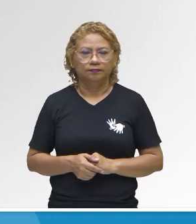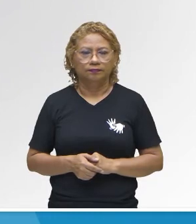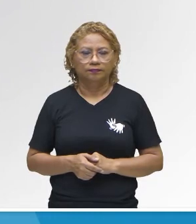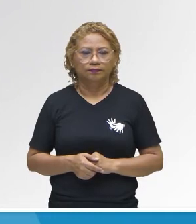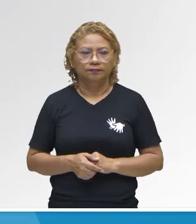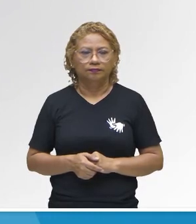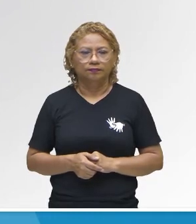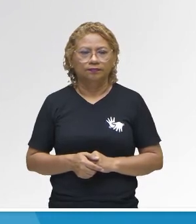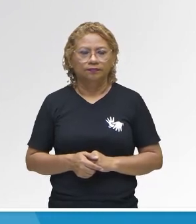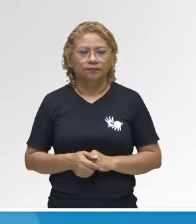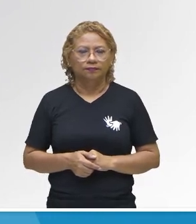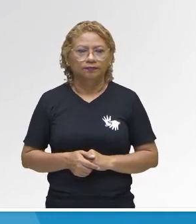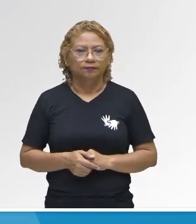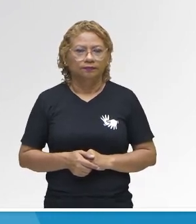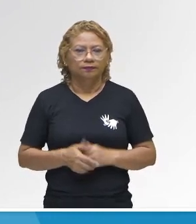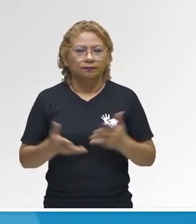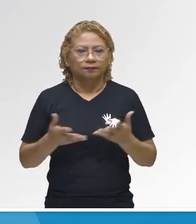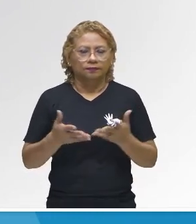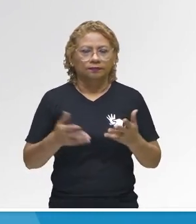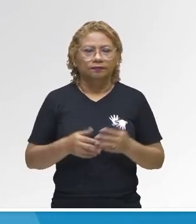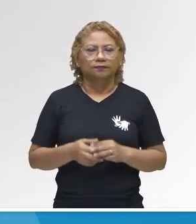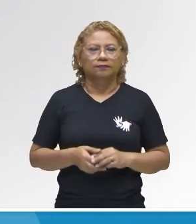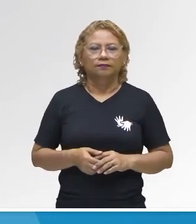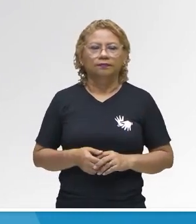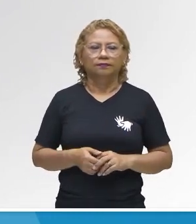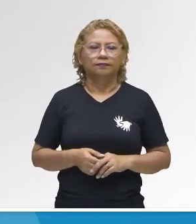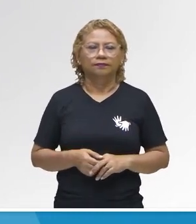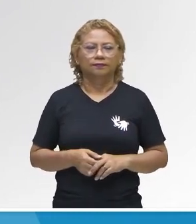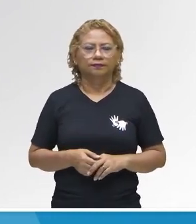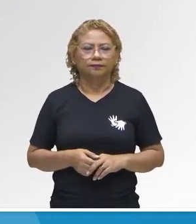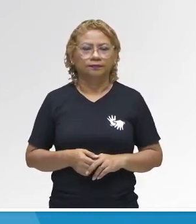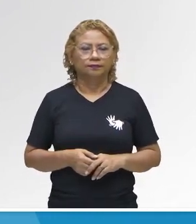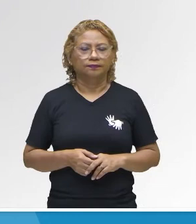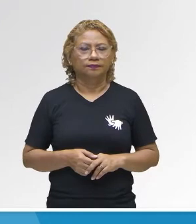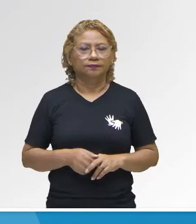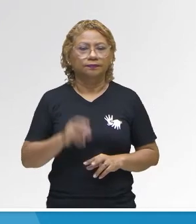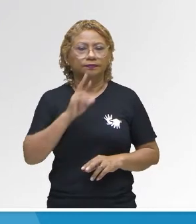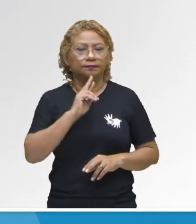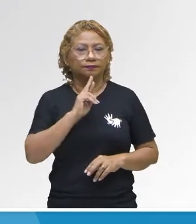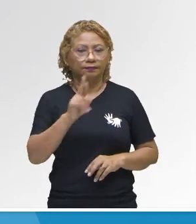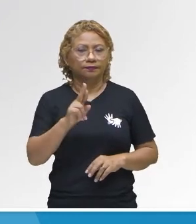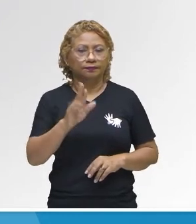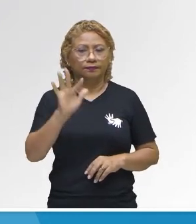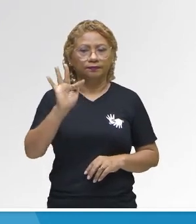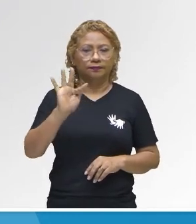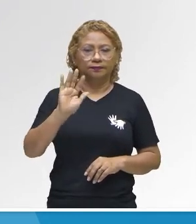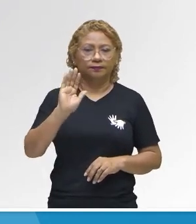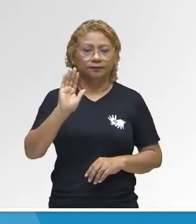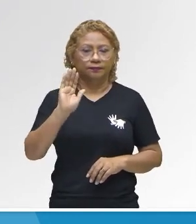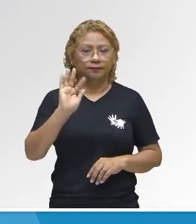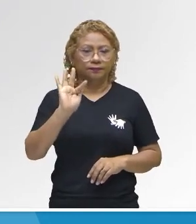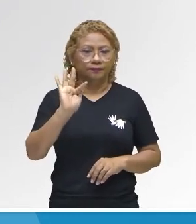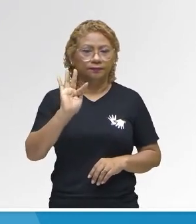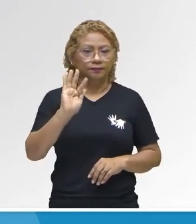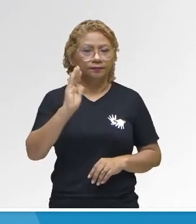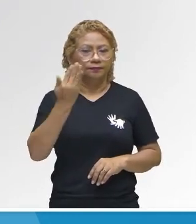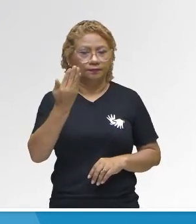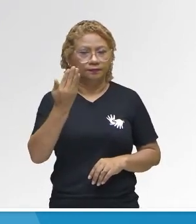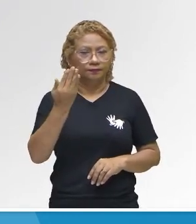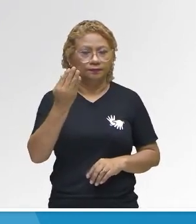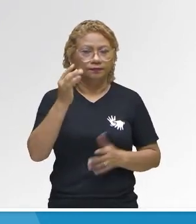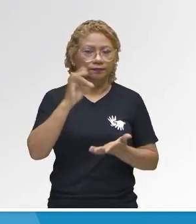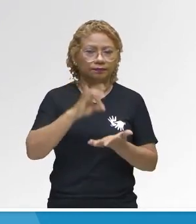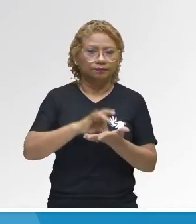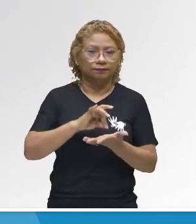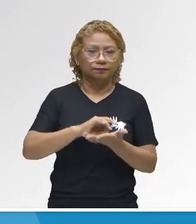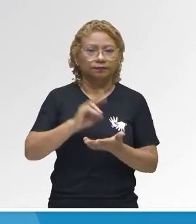Vamos ver agora a próxima. A próxima, nós temos o seguinte: a projeção ortogonal de